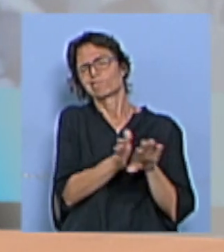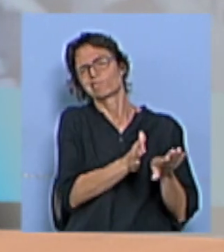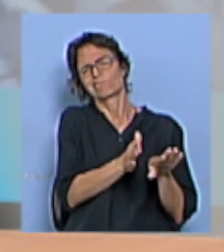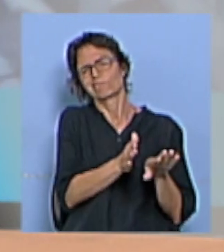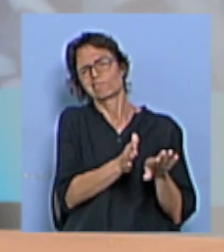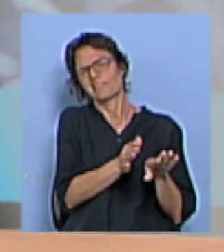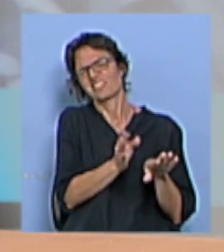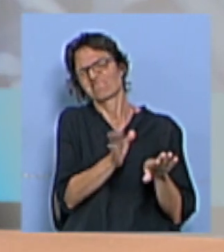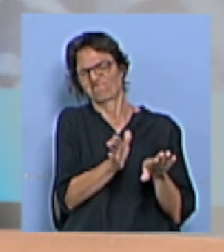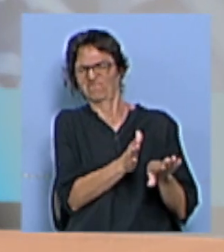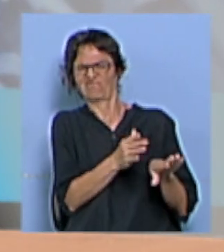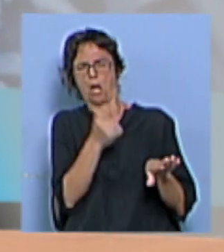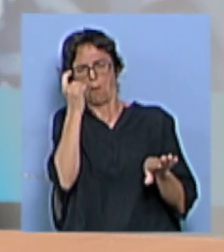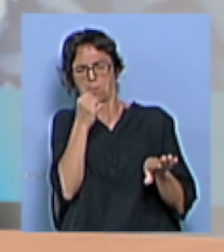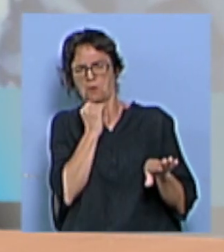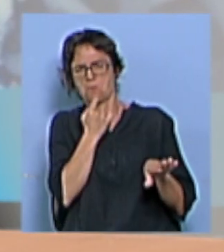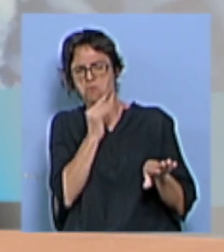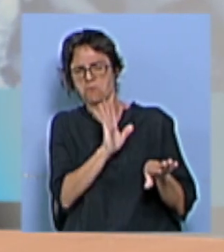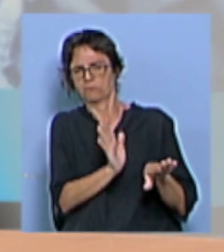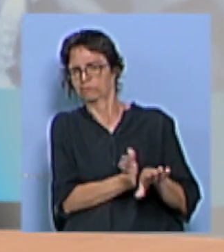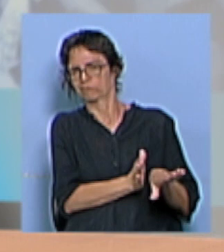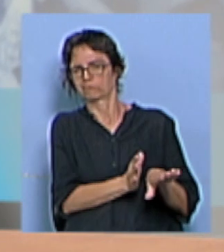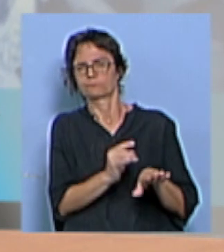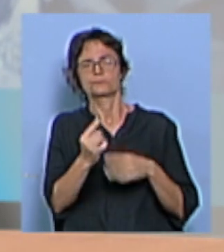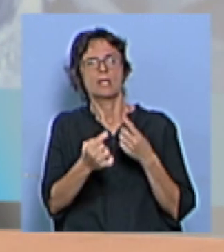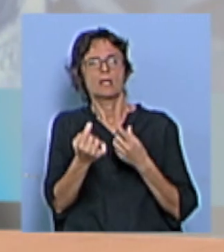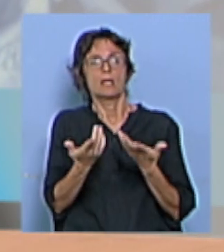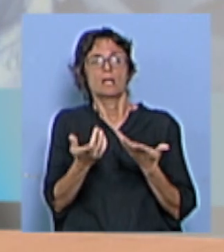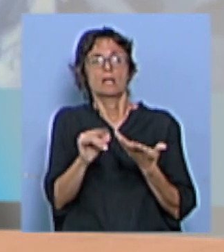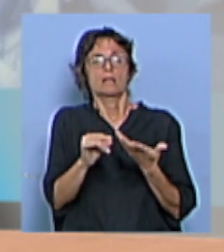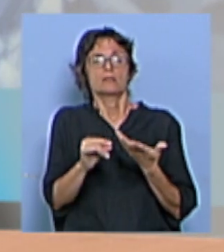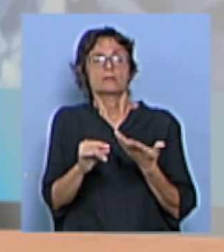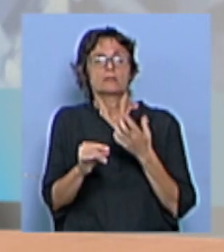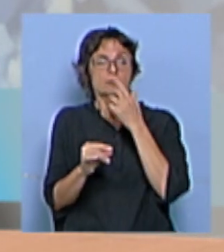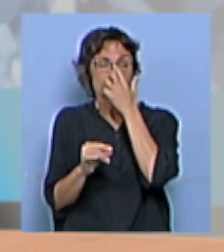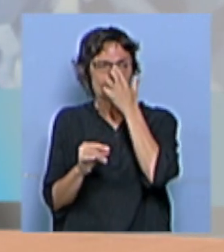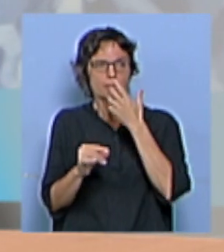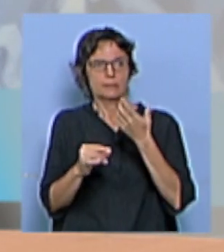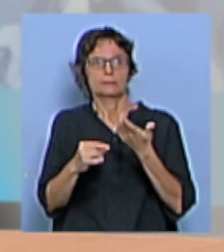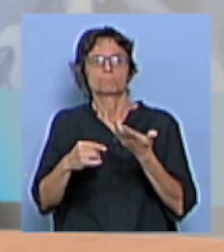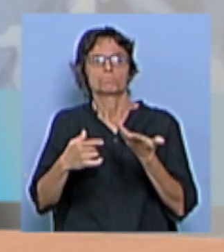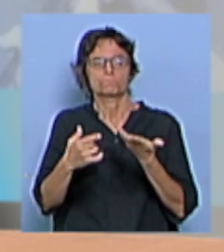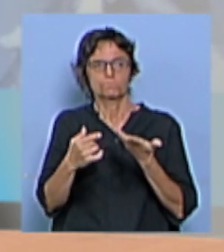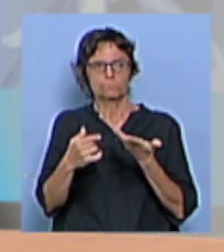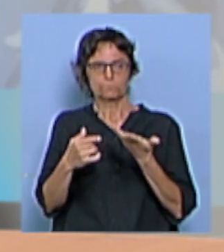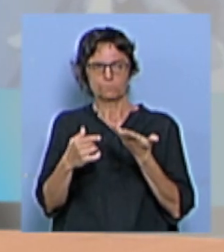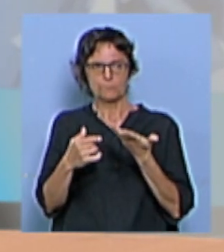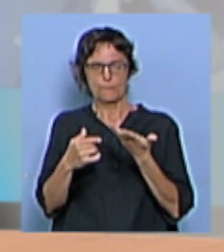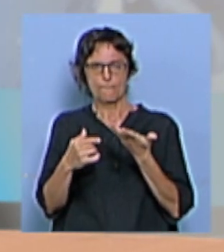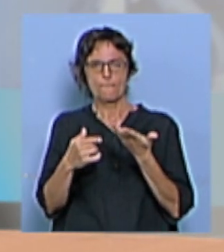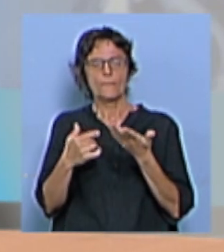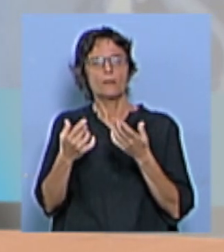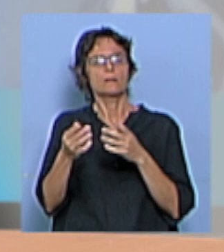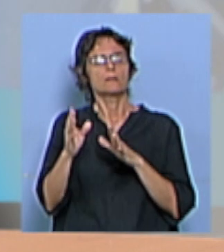esplendorosa no sentido exterior, e depois ruidosa, o ruído invade-nos por todos os lados, e depois também